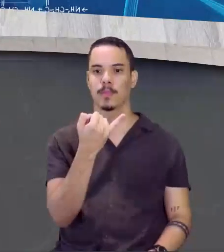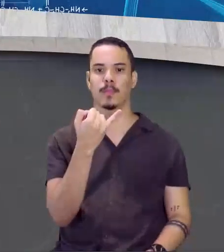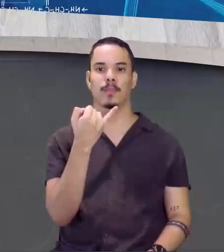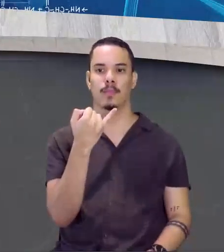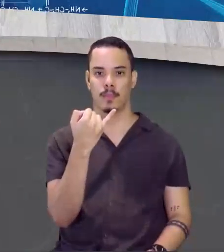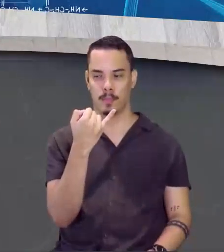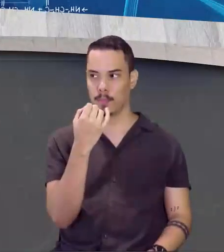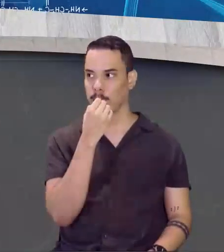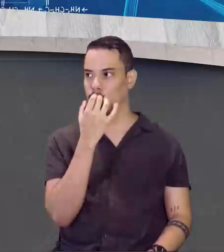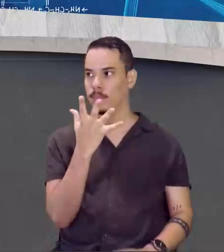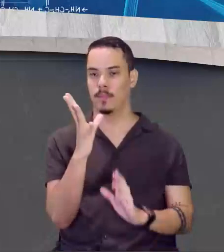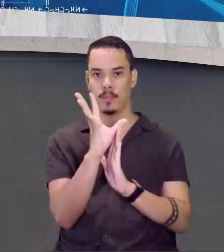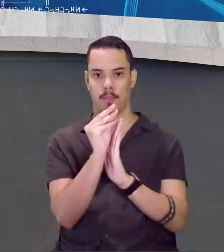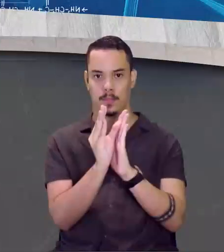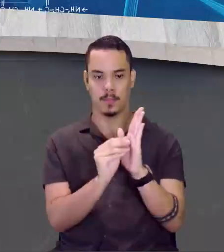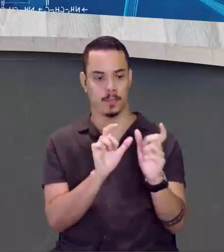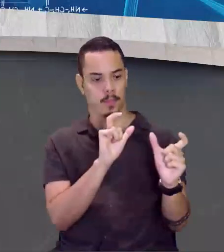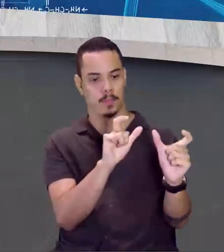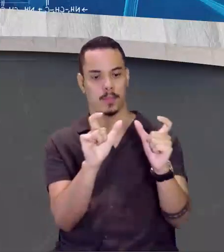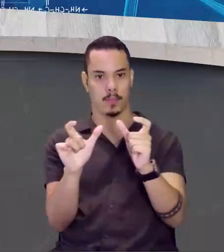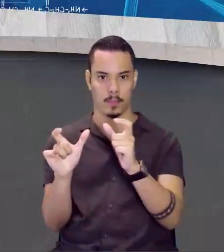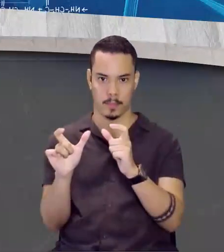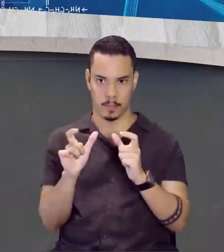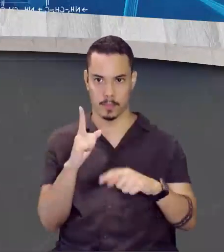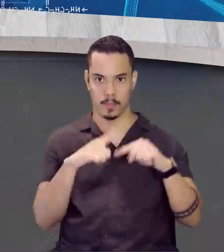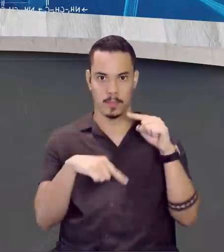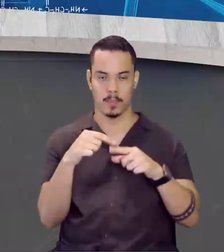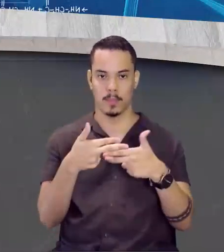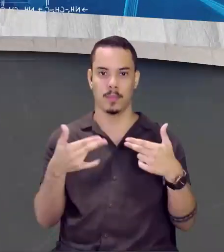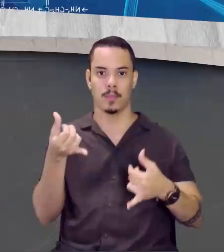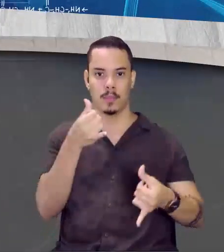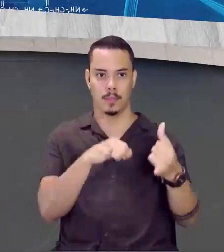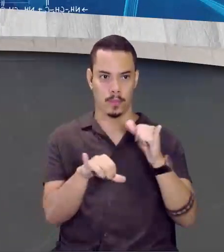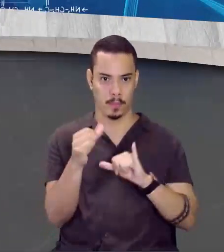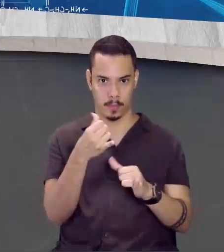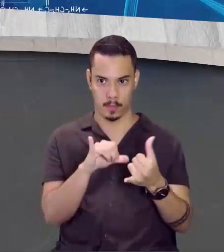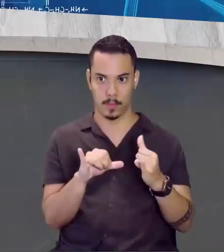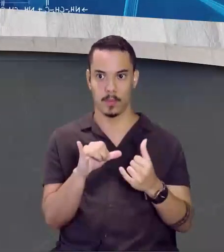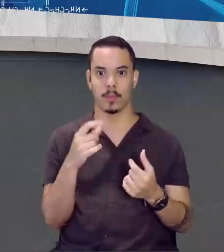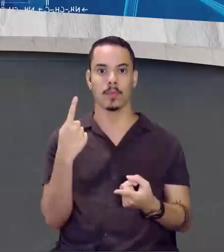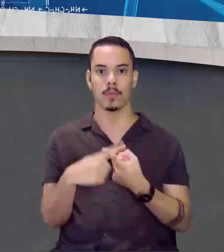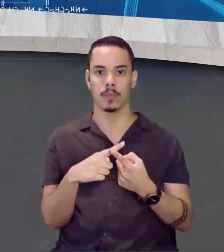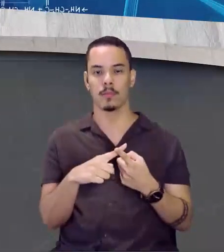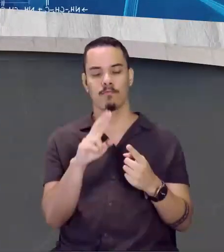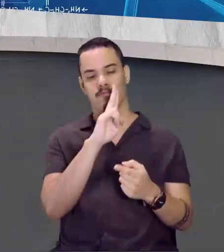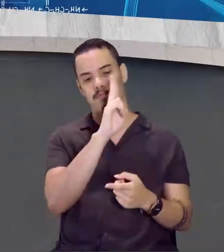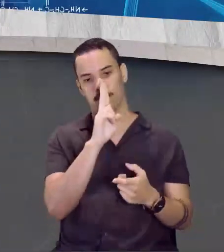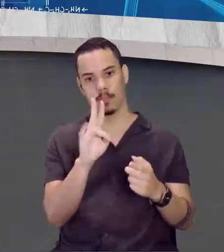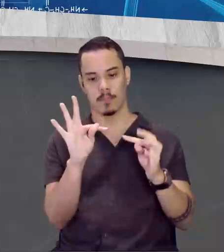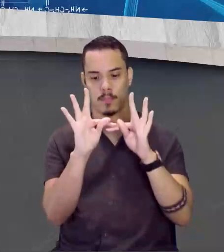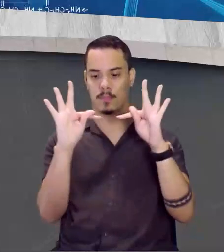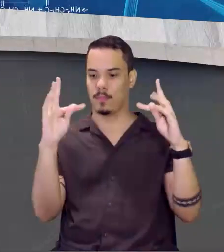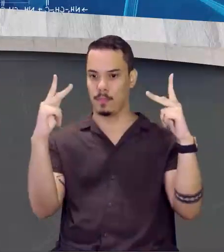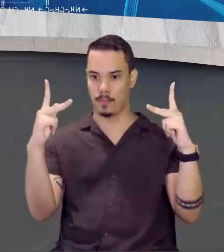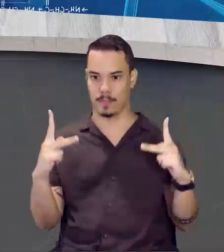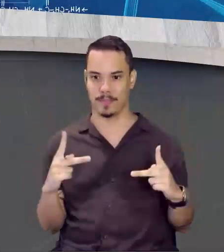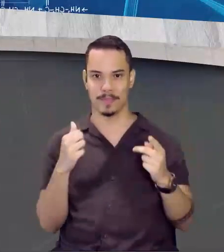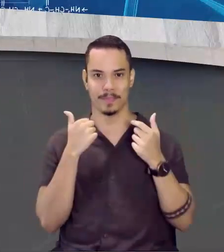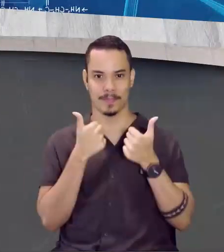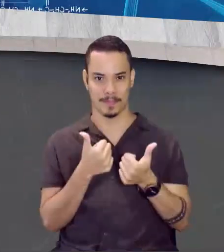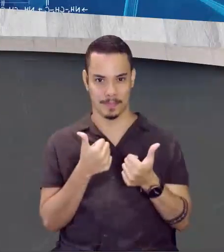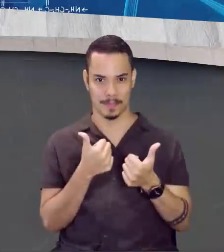bastante sobre a localização dos elementos químicos, dos quais nós denominamos tabela periódica,